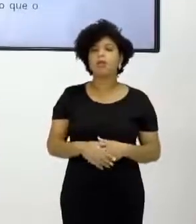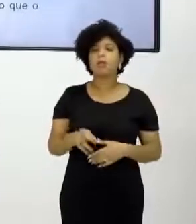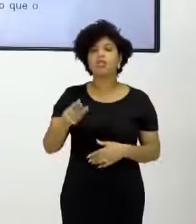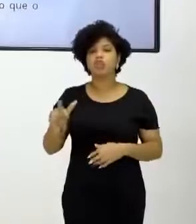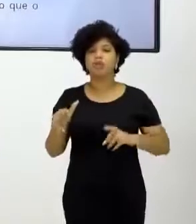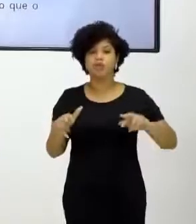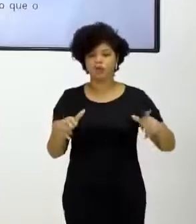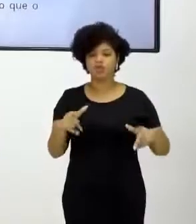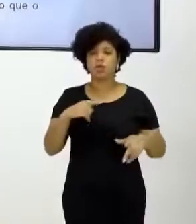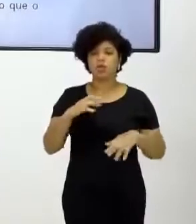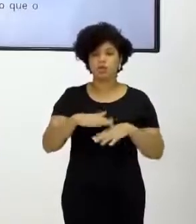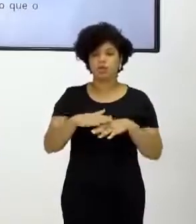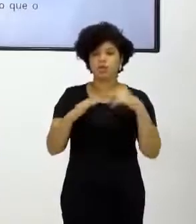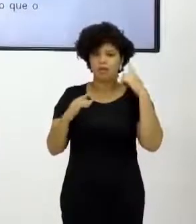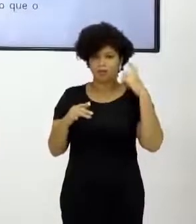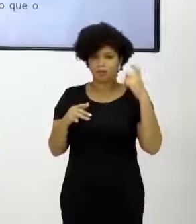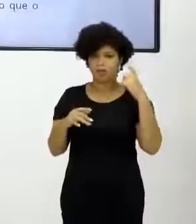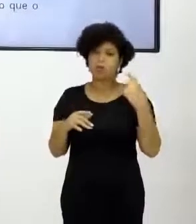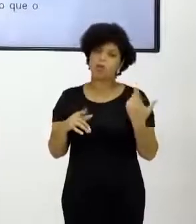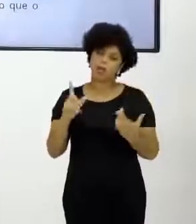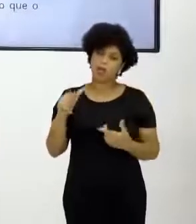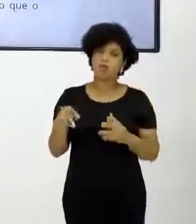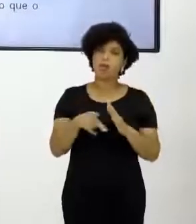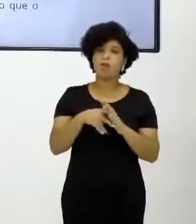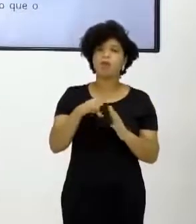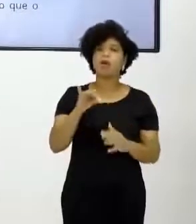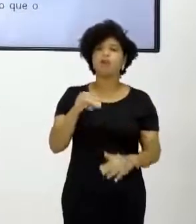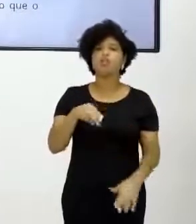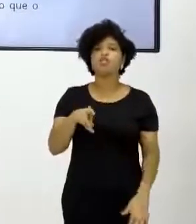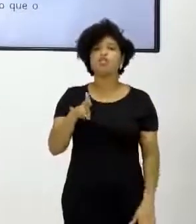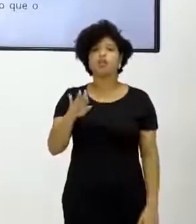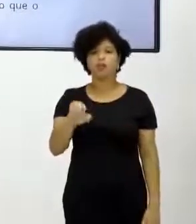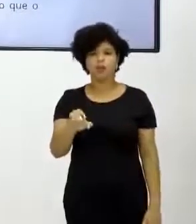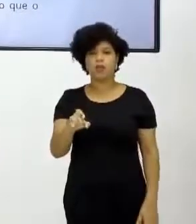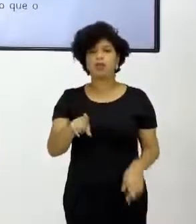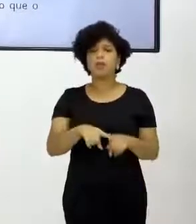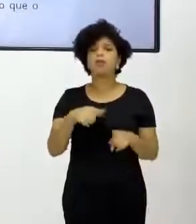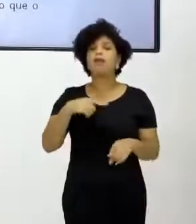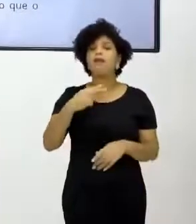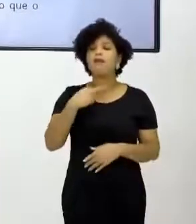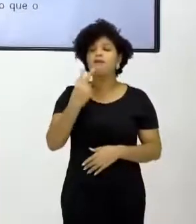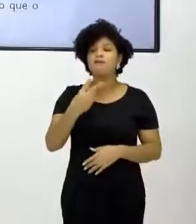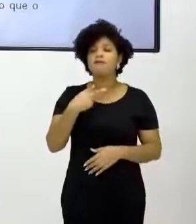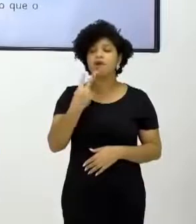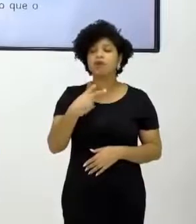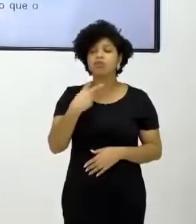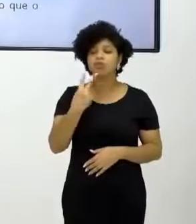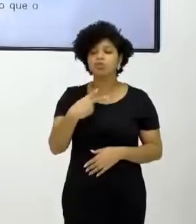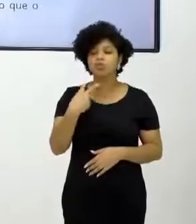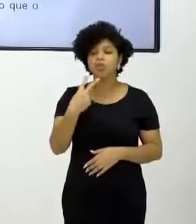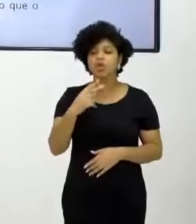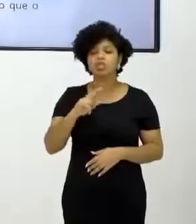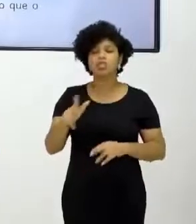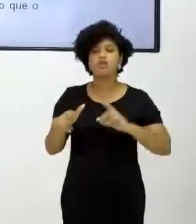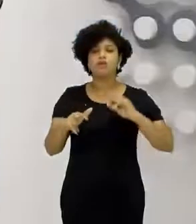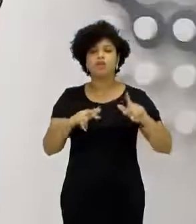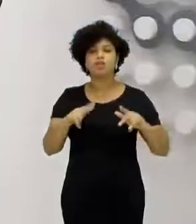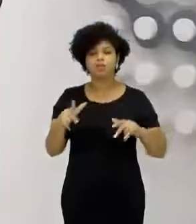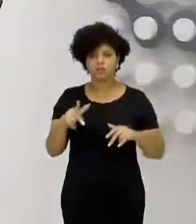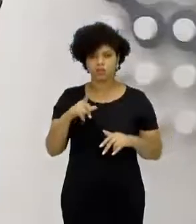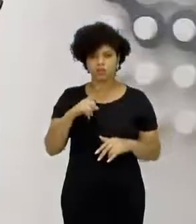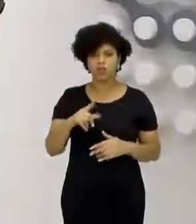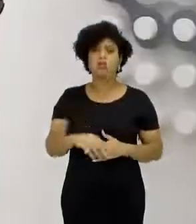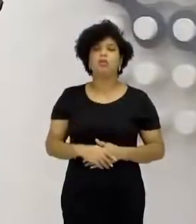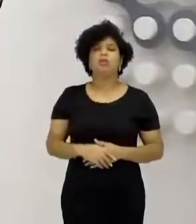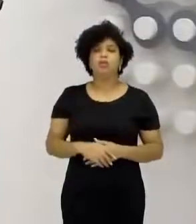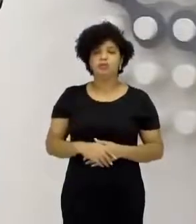que está sendo emitida esse som. Então esse aí eu chamo de timbre. Também tem a reação da voz, né? Você tem voz com timbres diferentes, né, Joelso?